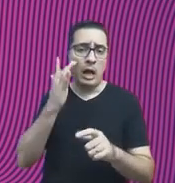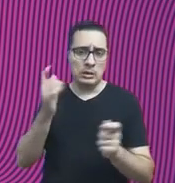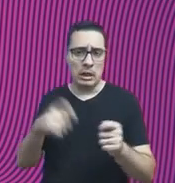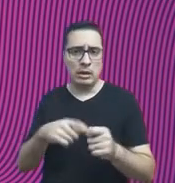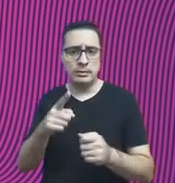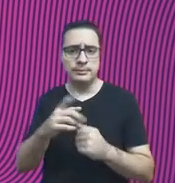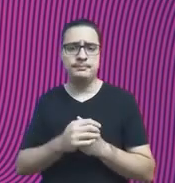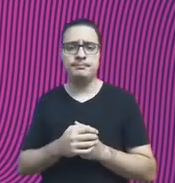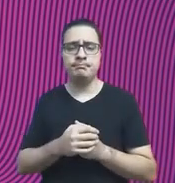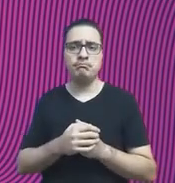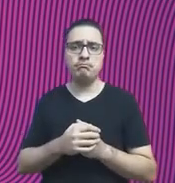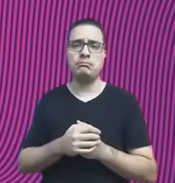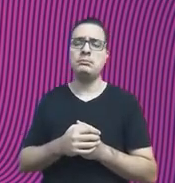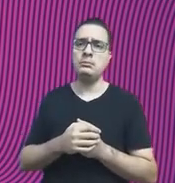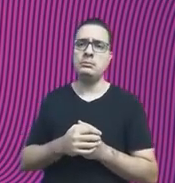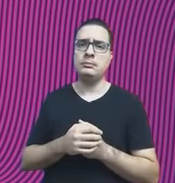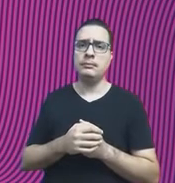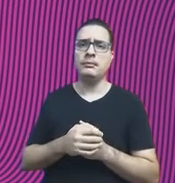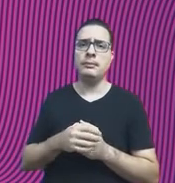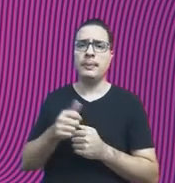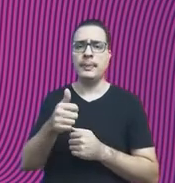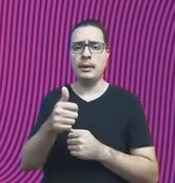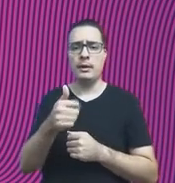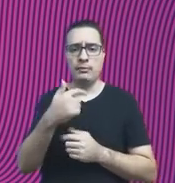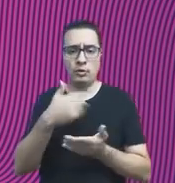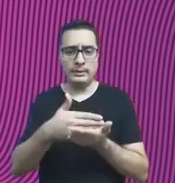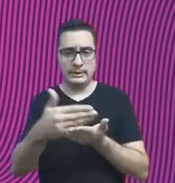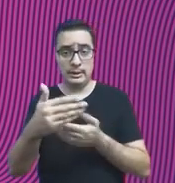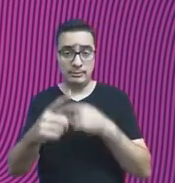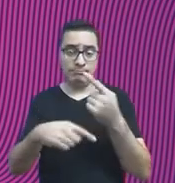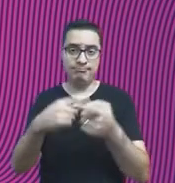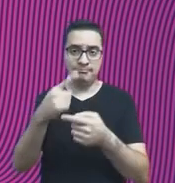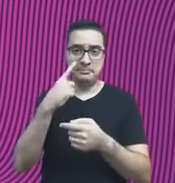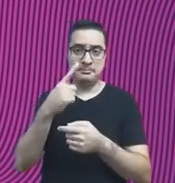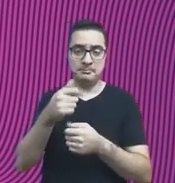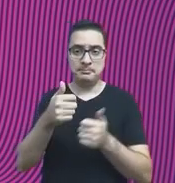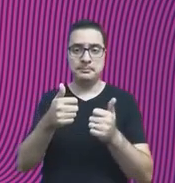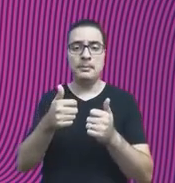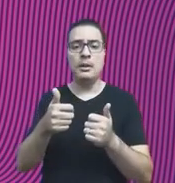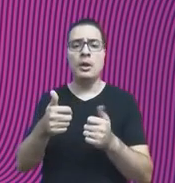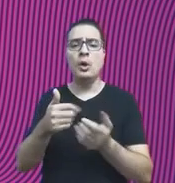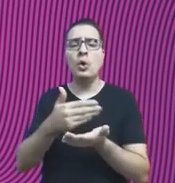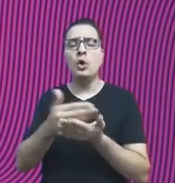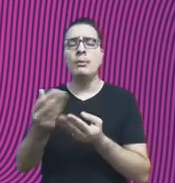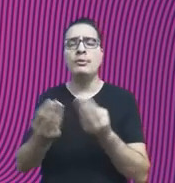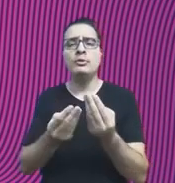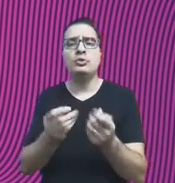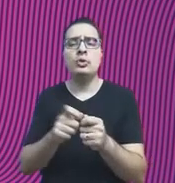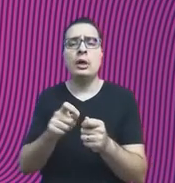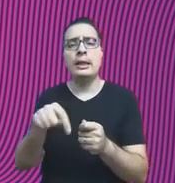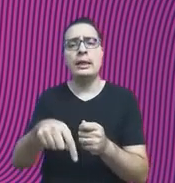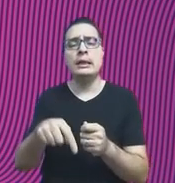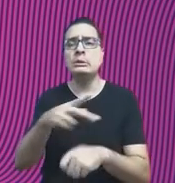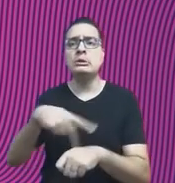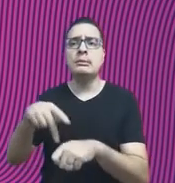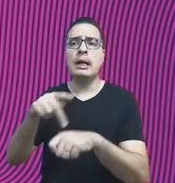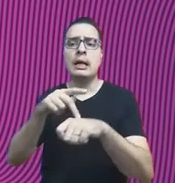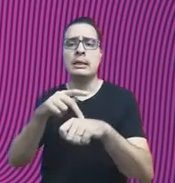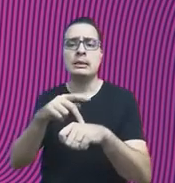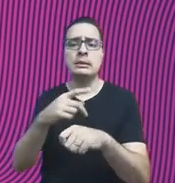Posso, Renato, depois... como é que funciona nos países